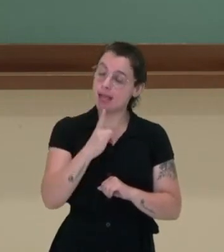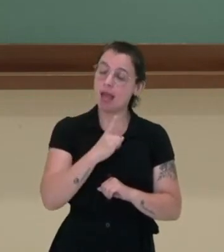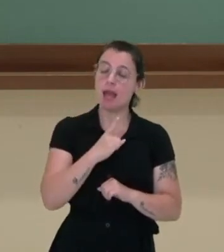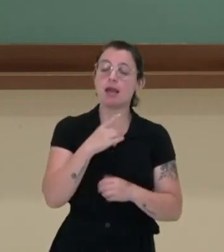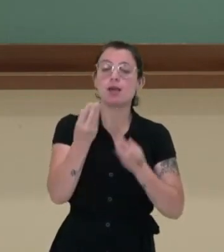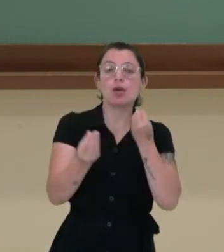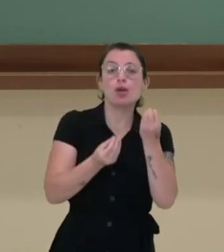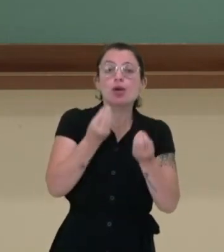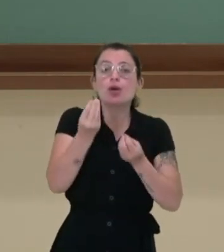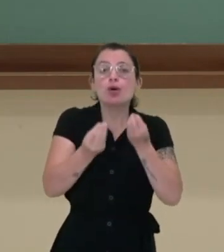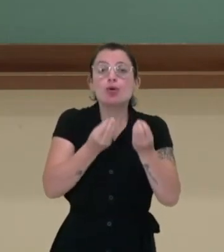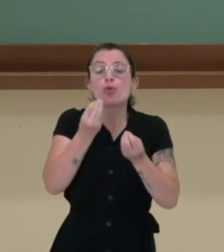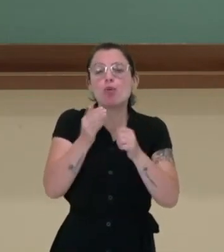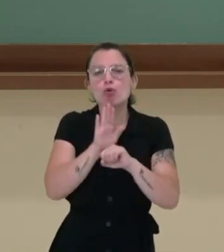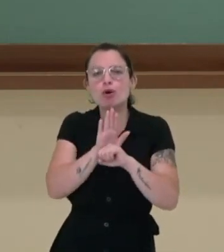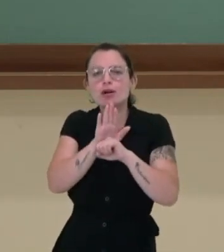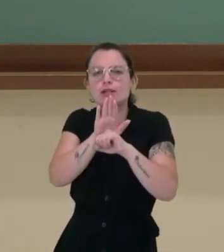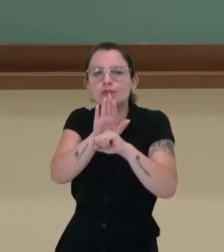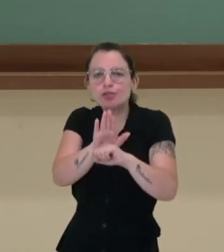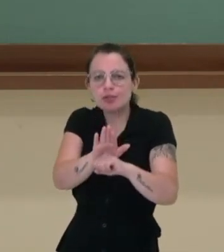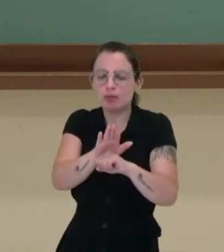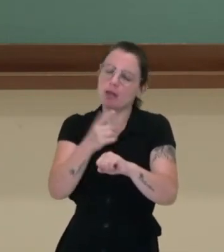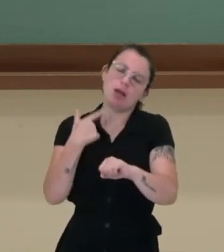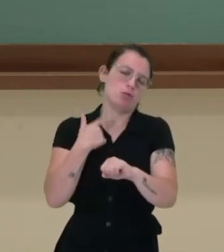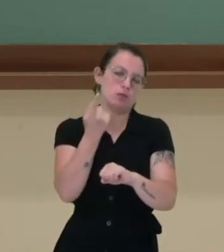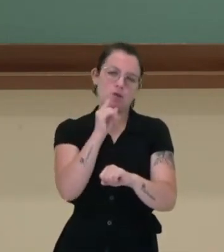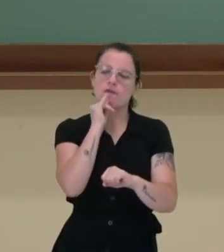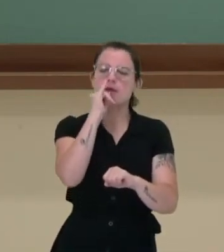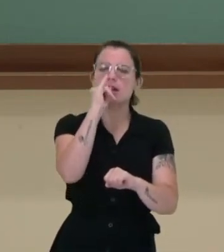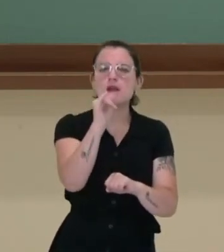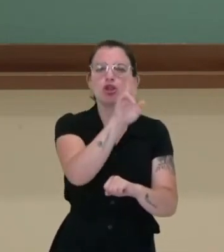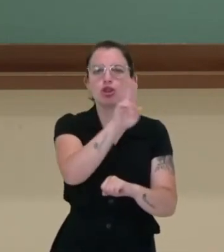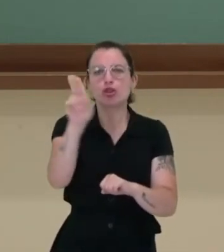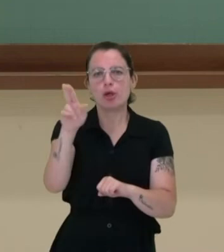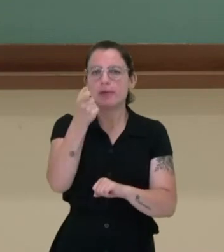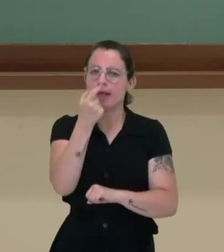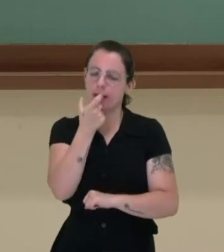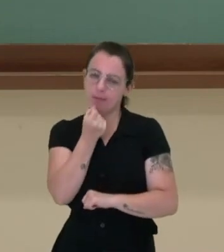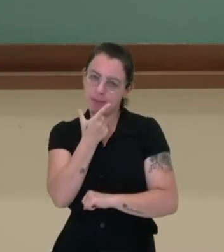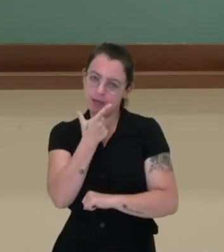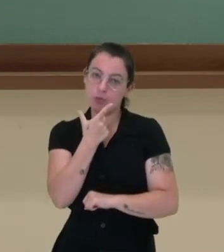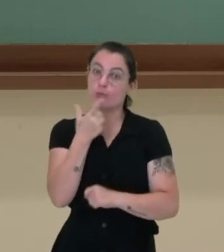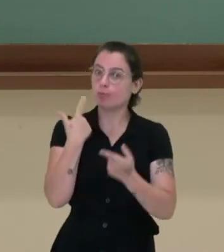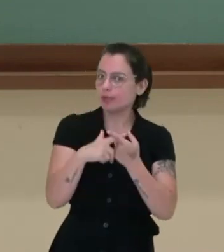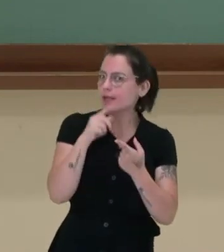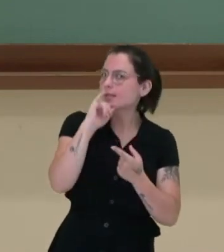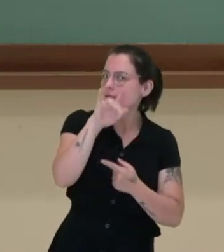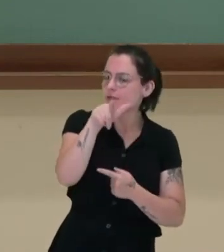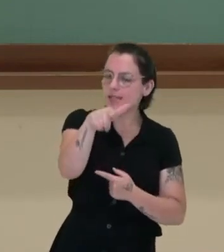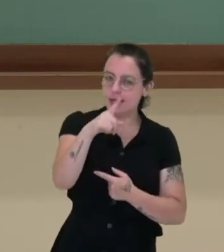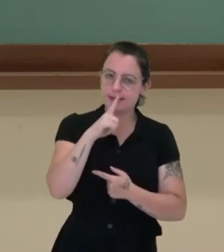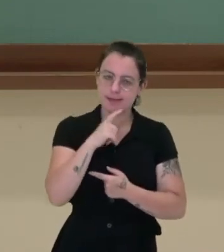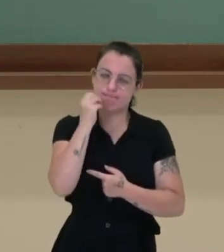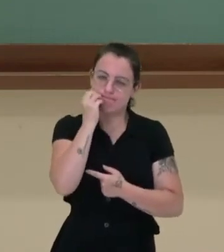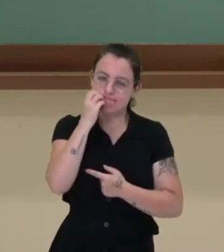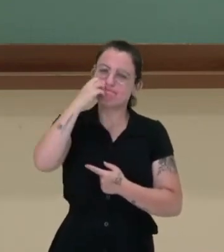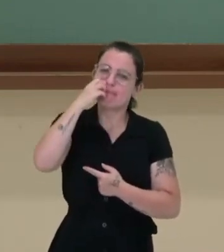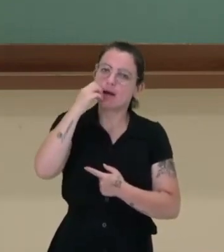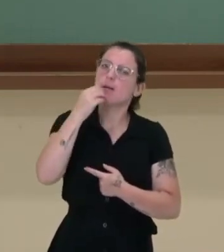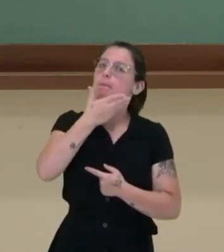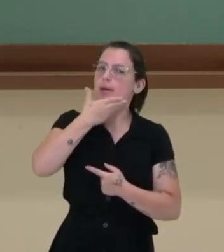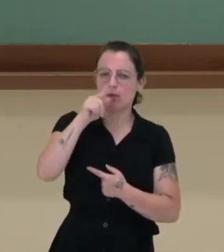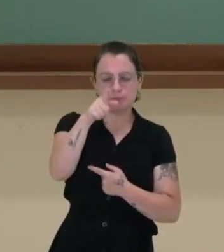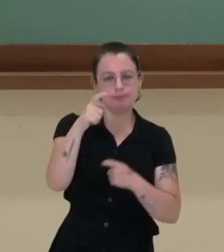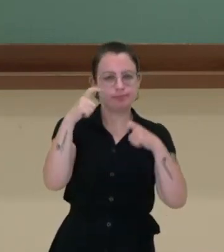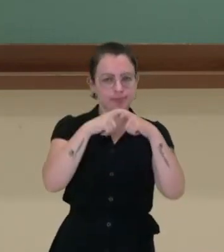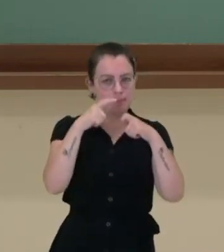tratamento, tá? Não vou falar aqui o nome dos remédios, porque se você tiver algum sintoma, o indicado é procurar um médico,